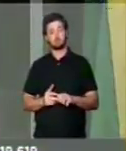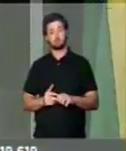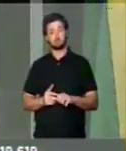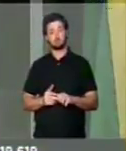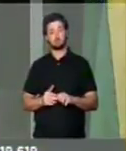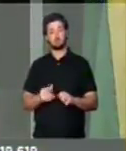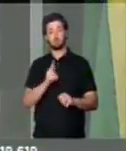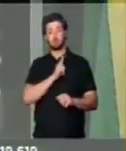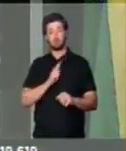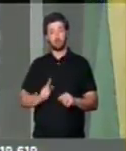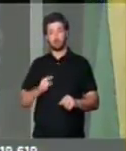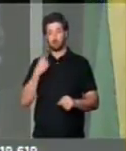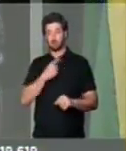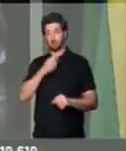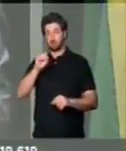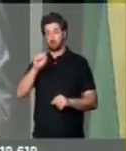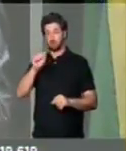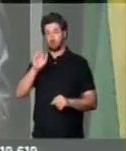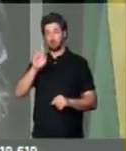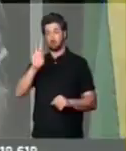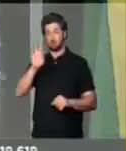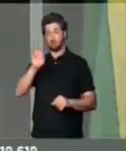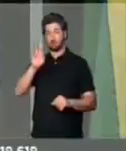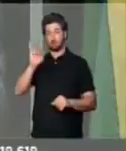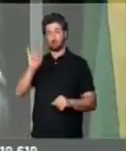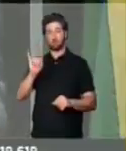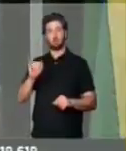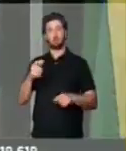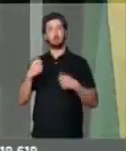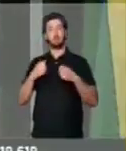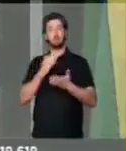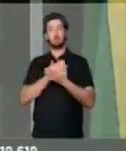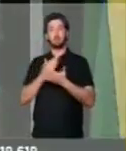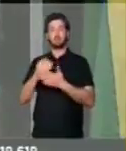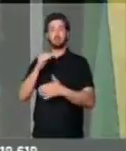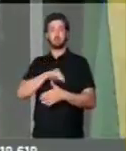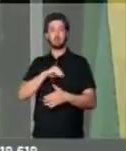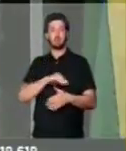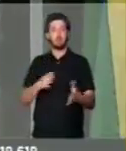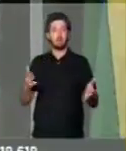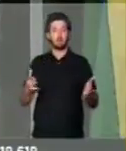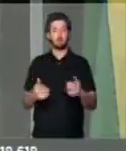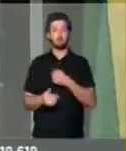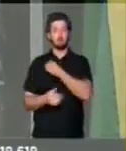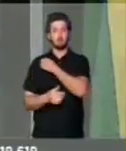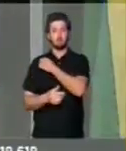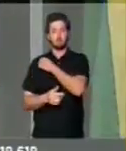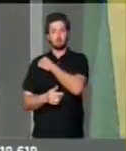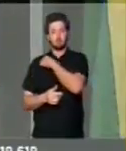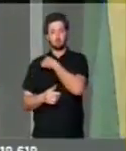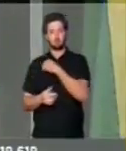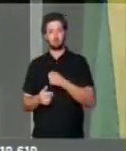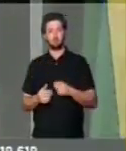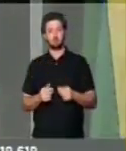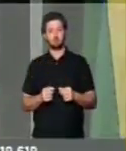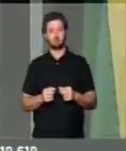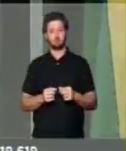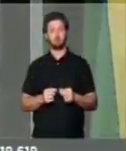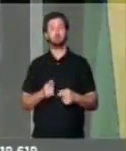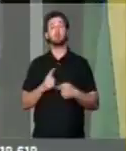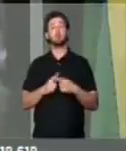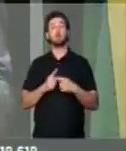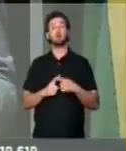nosso governador José Ivo Sartori está tendo que parcelar os salários. Está tendo que parcelar por